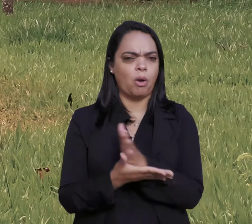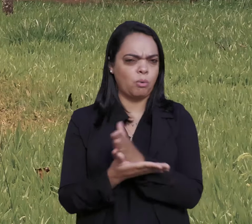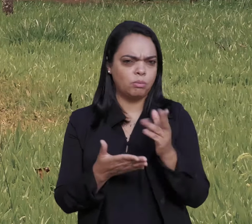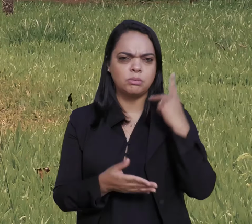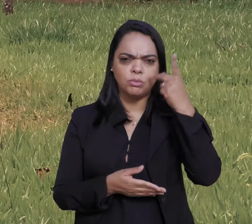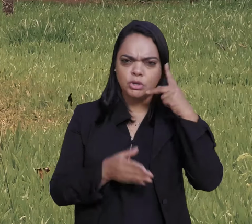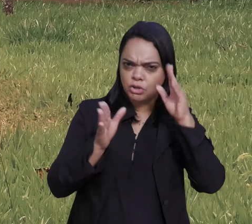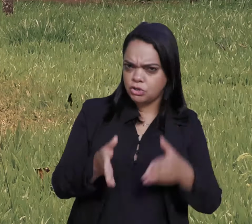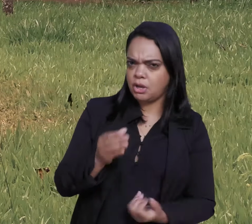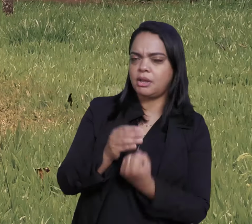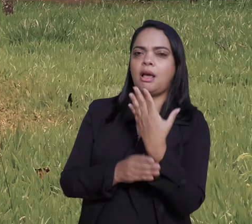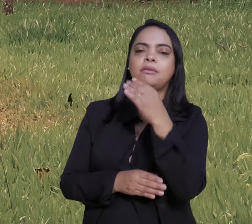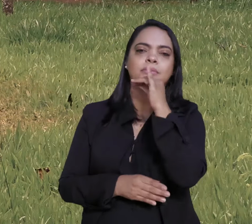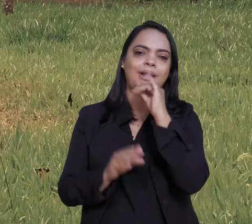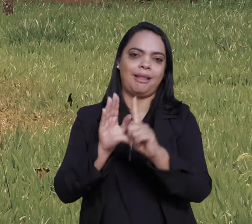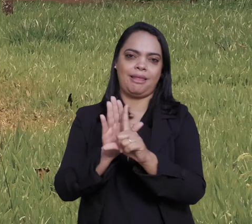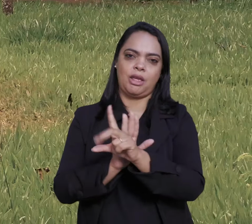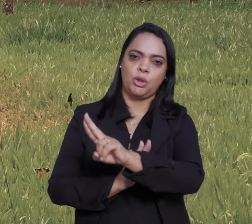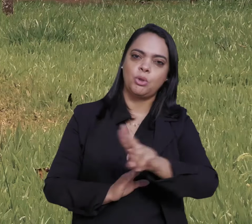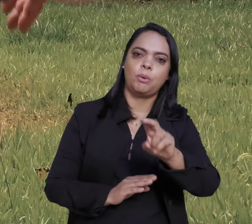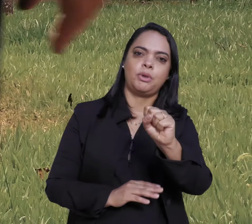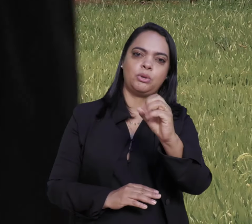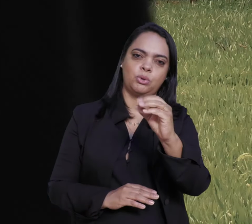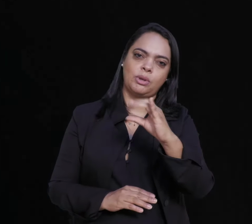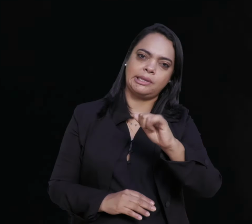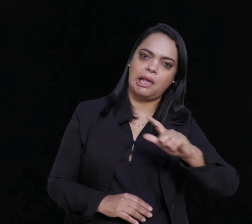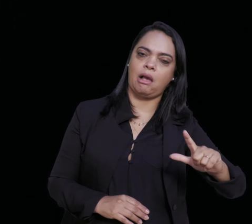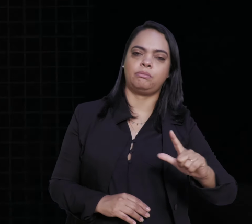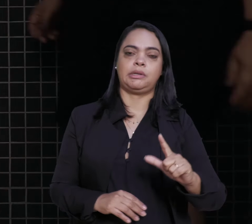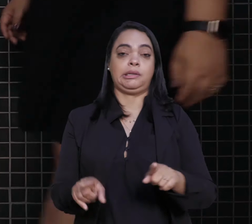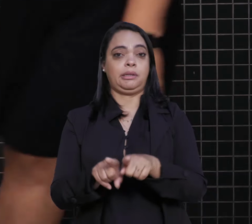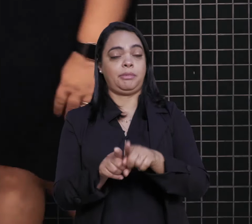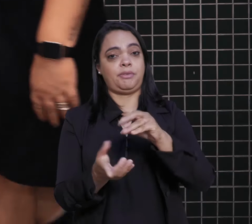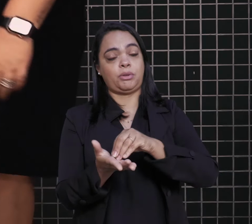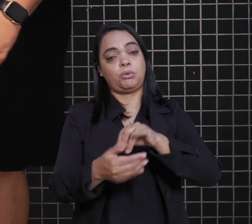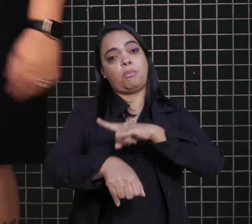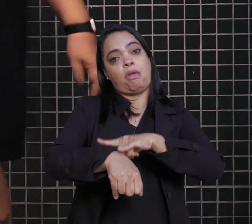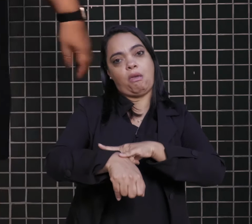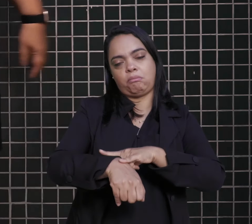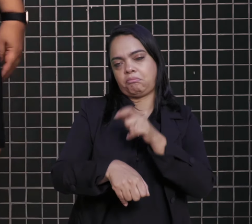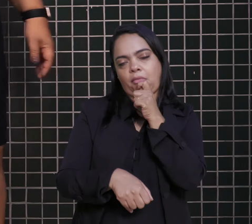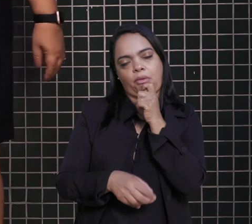foram criadas, como a política do nome social, a gente tem questões do banheiro ainda que não foram resolvidas,